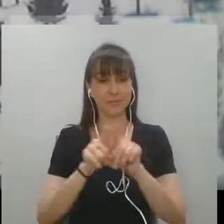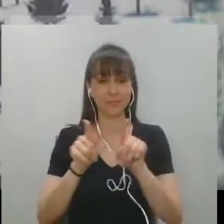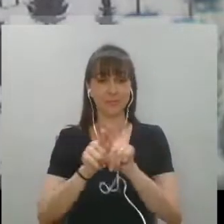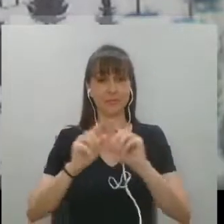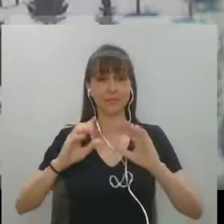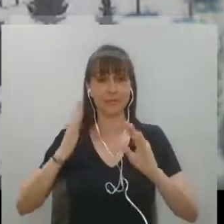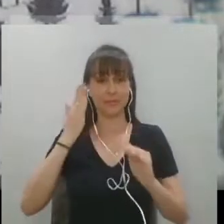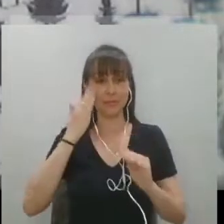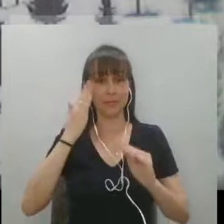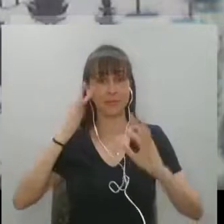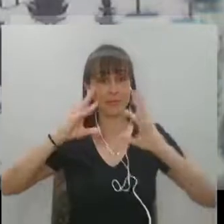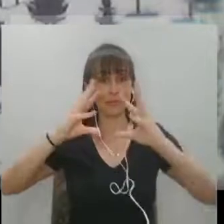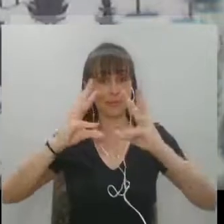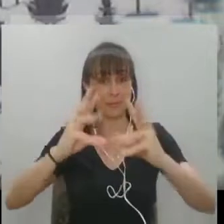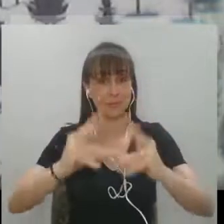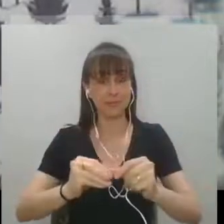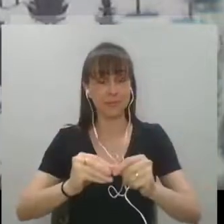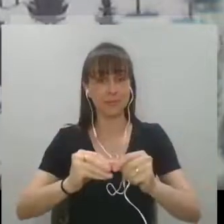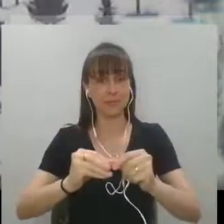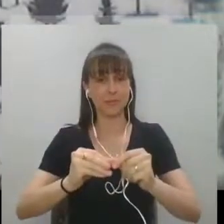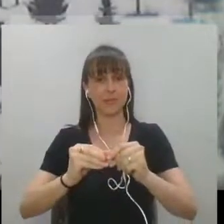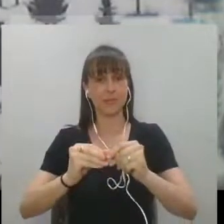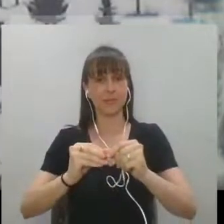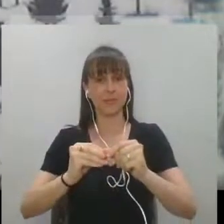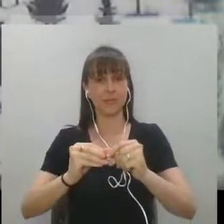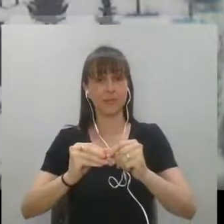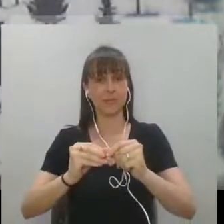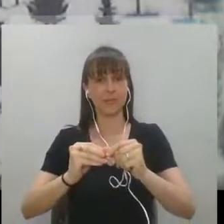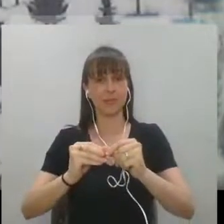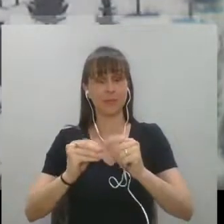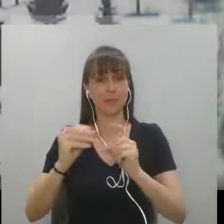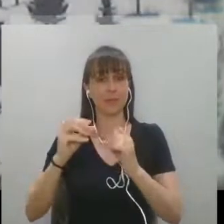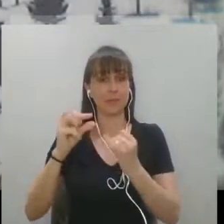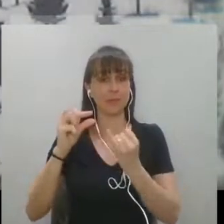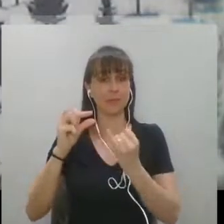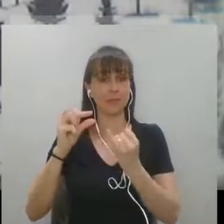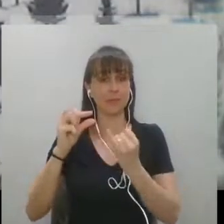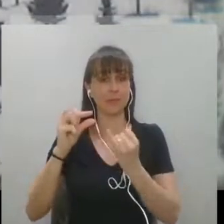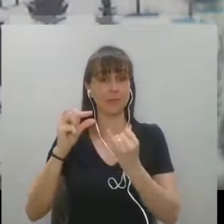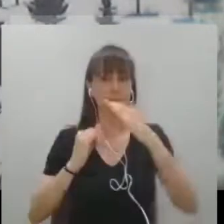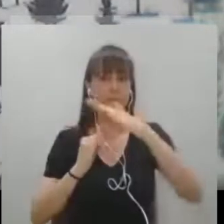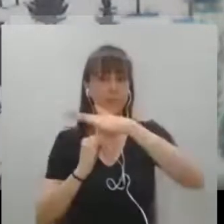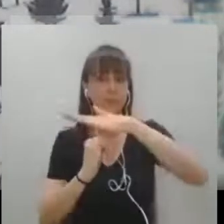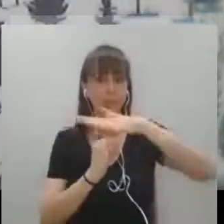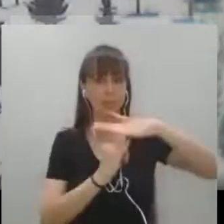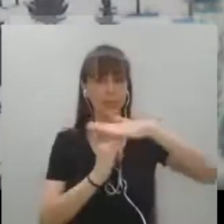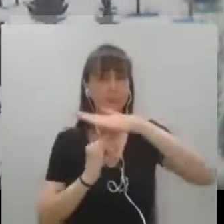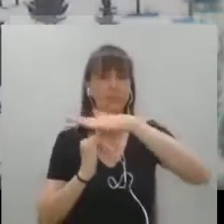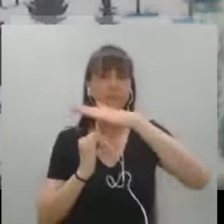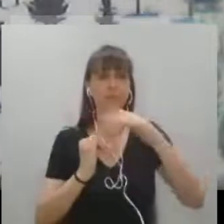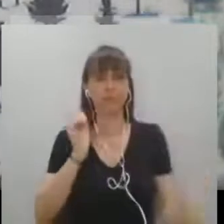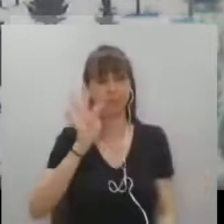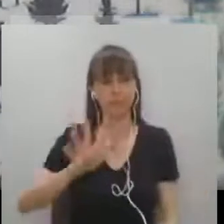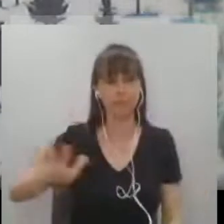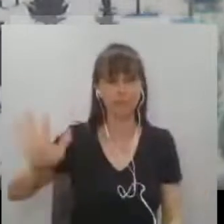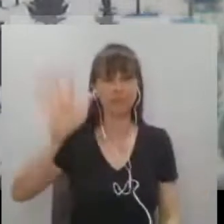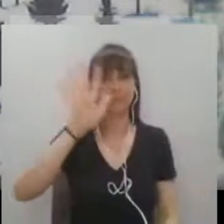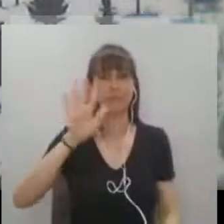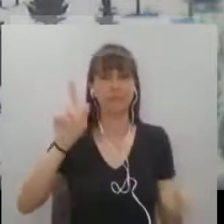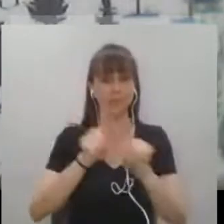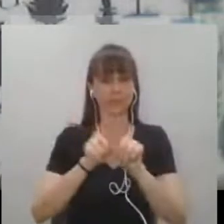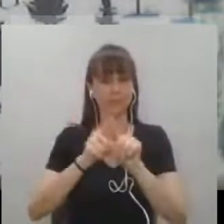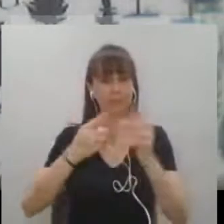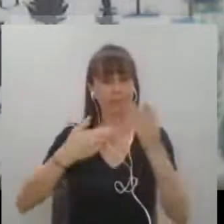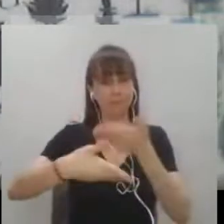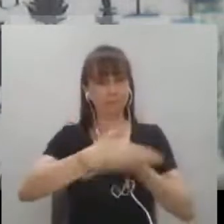para os institutos federais, ela baseia-se no conceito de formação humana integral, cidadania, a integração entre